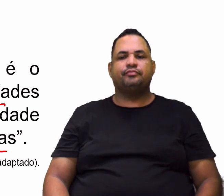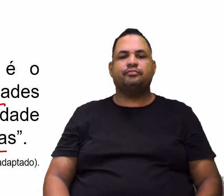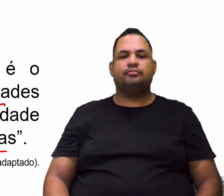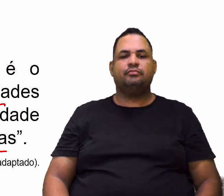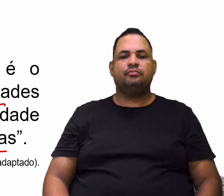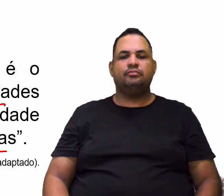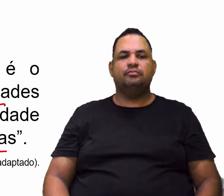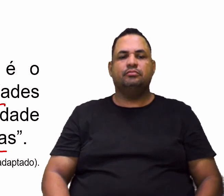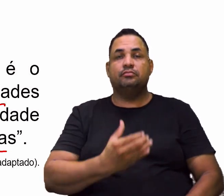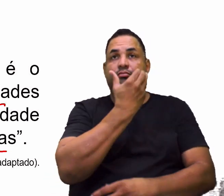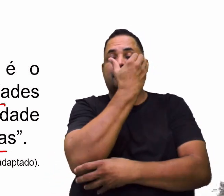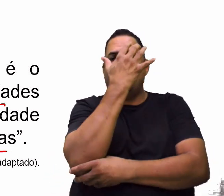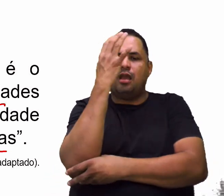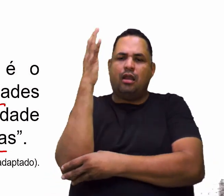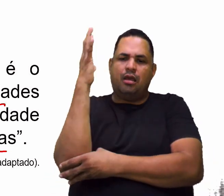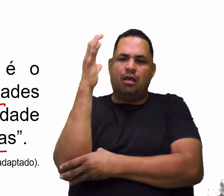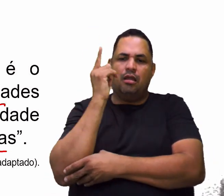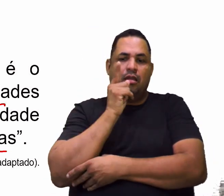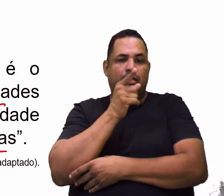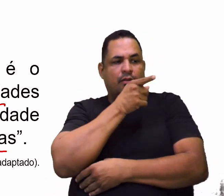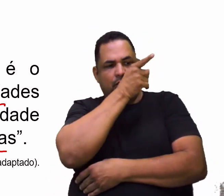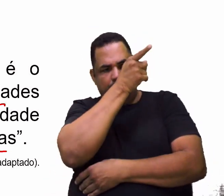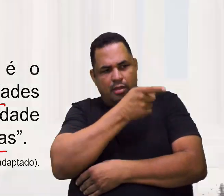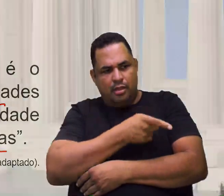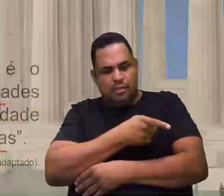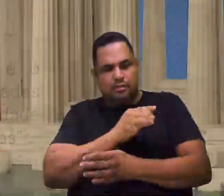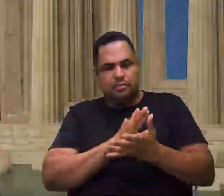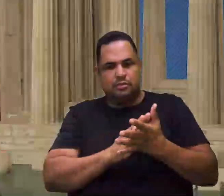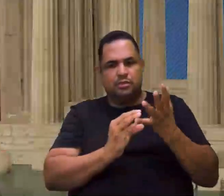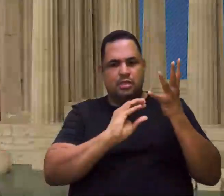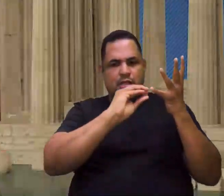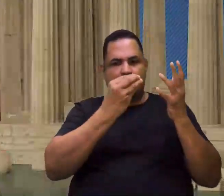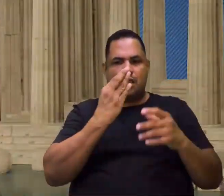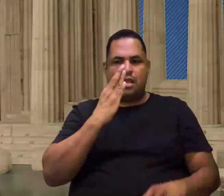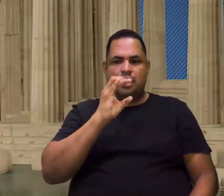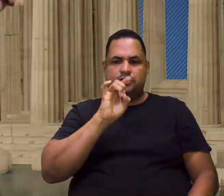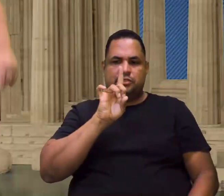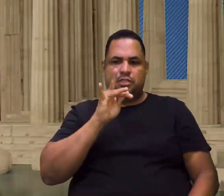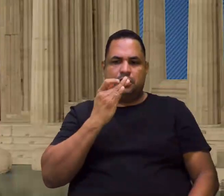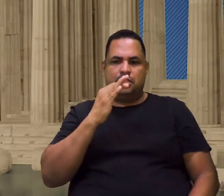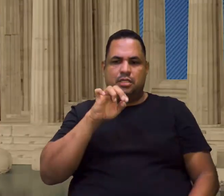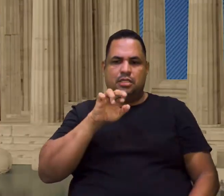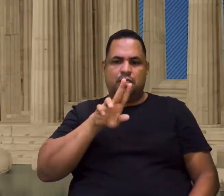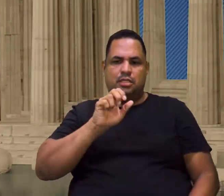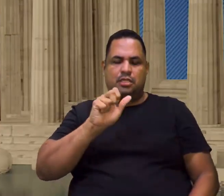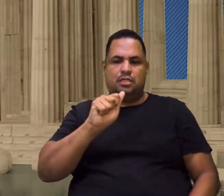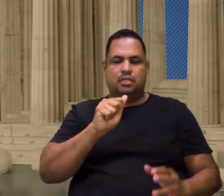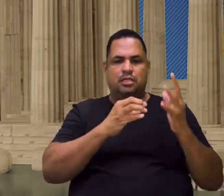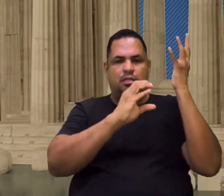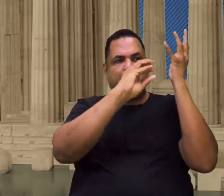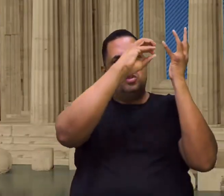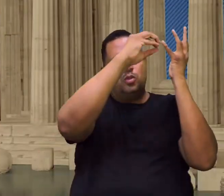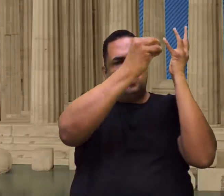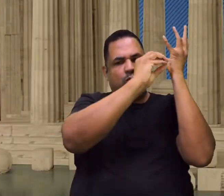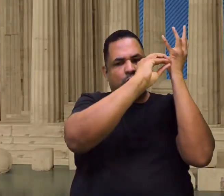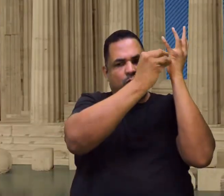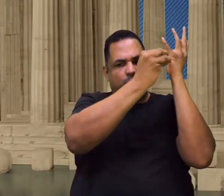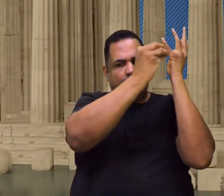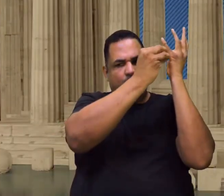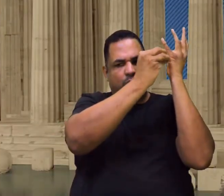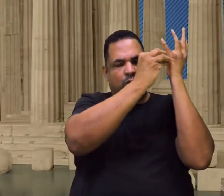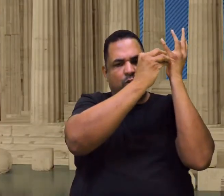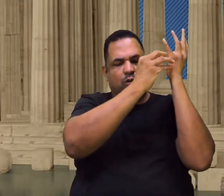aquela ave lá, vamos ver um pé de castanheira, vem aqui comigo. Suponha que tem um pé de castanheira aí na sua